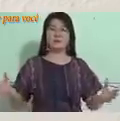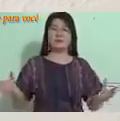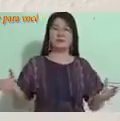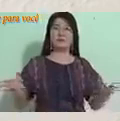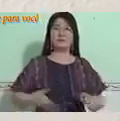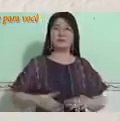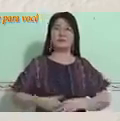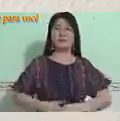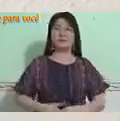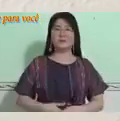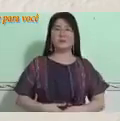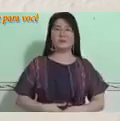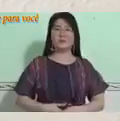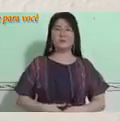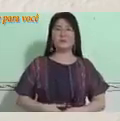acento agudo,